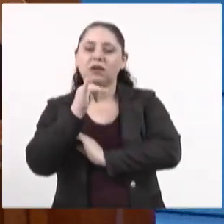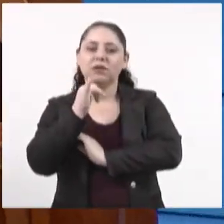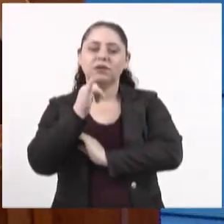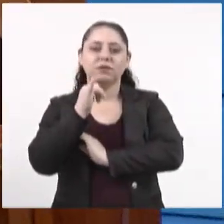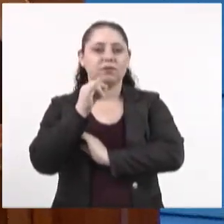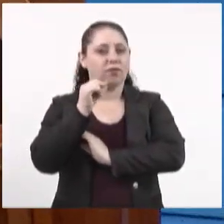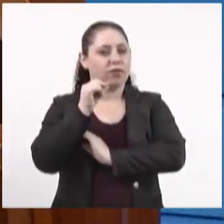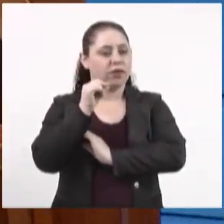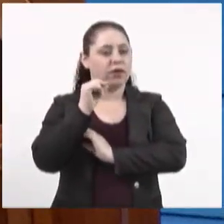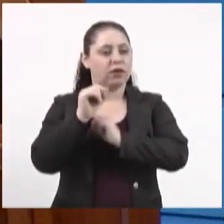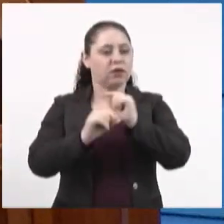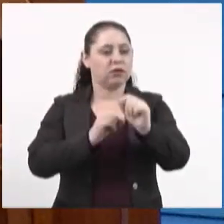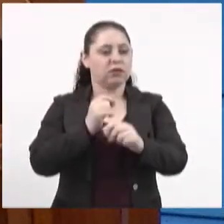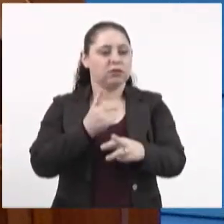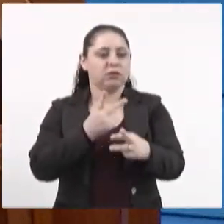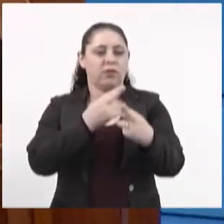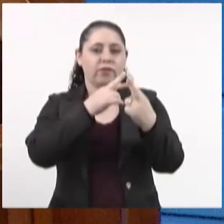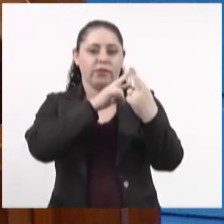irresponsáveis,